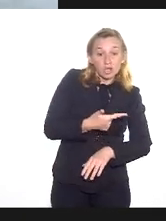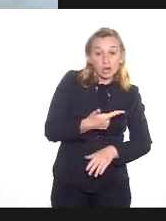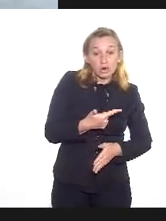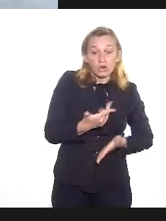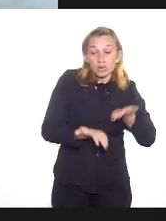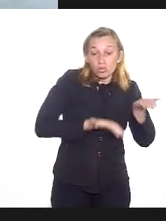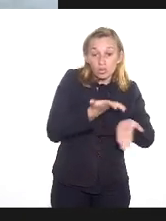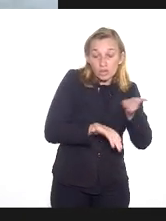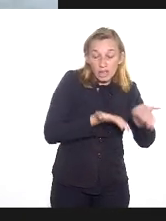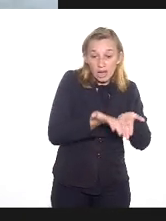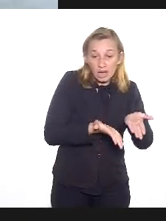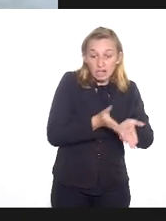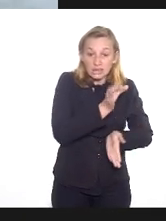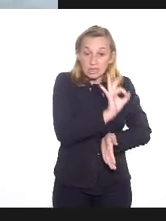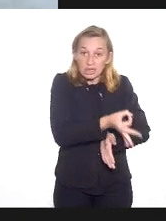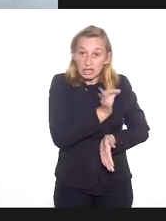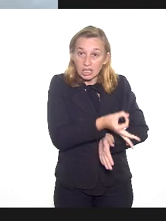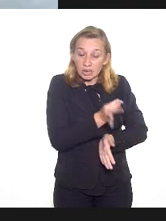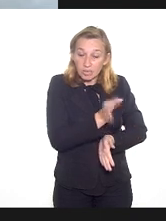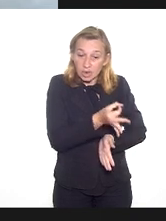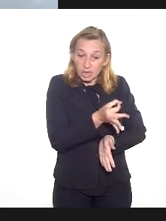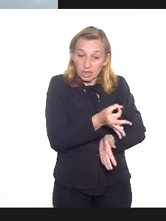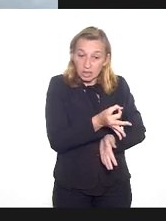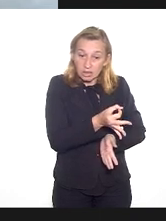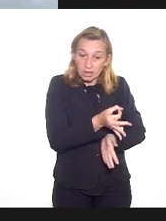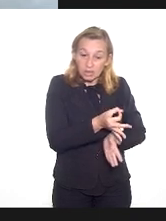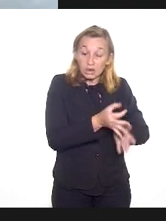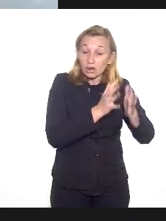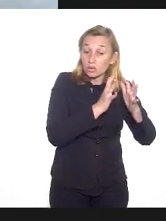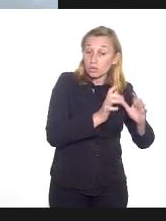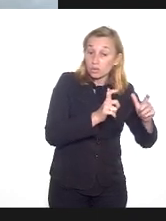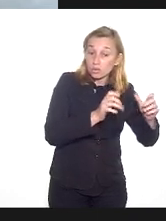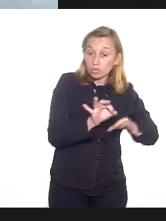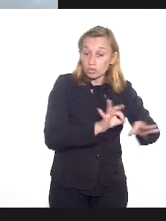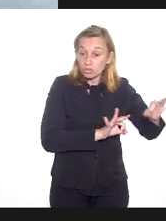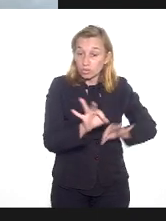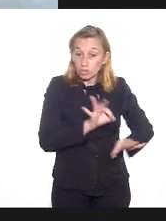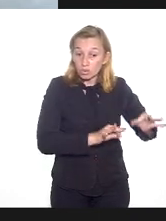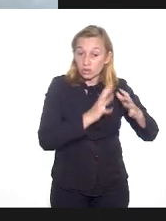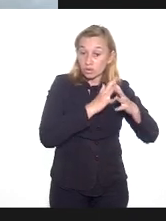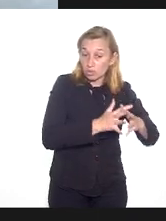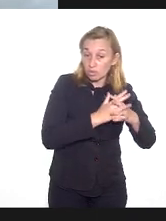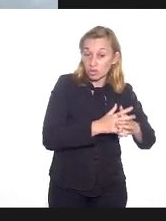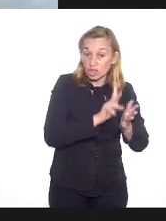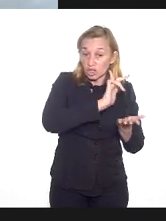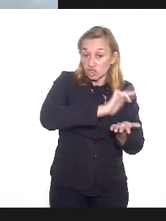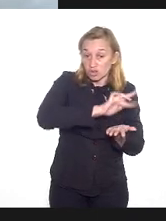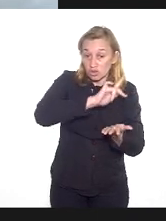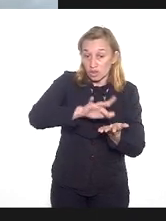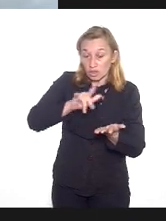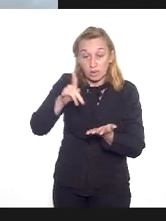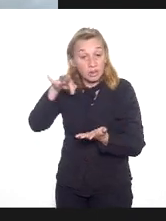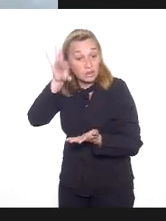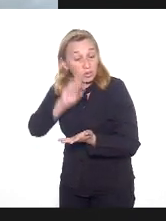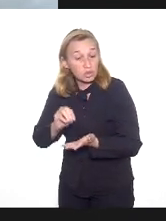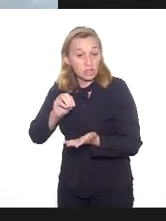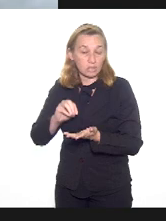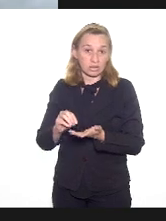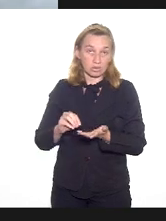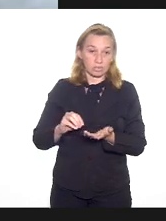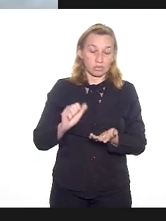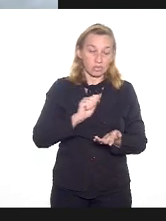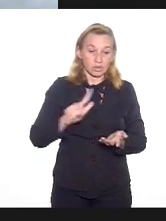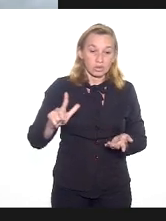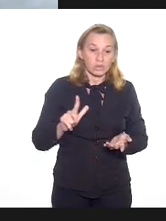operação realmente custosa, excessivamente complexa e, por óbvio, com variação patrimonial diminutiva,